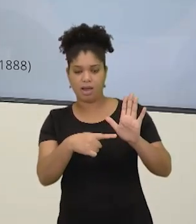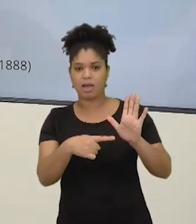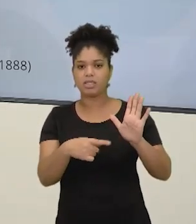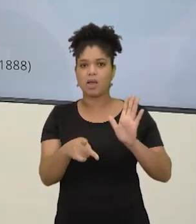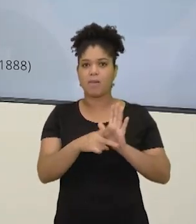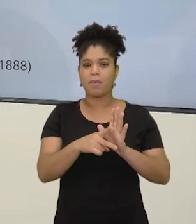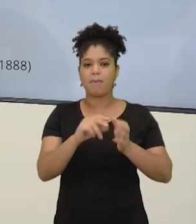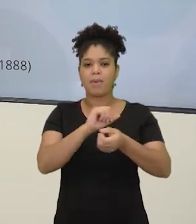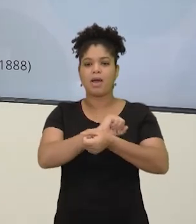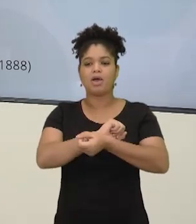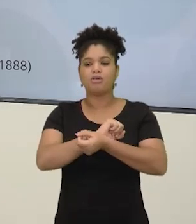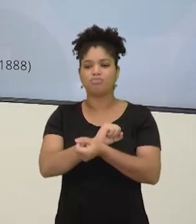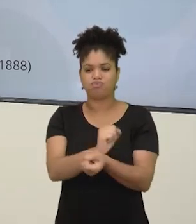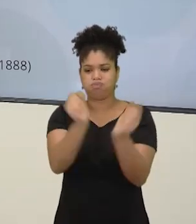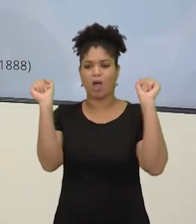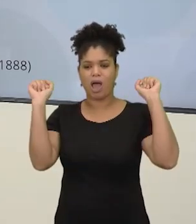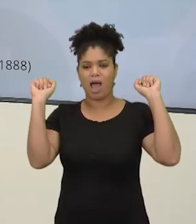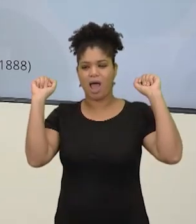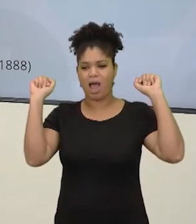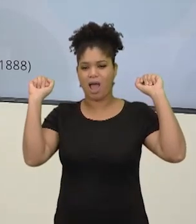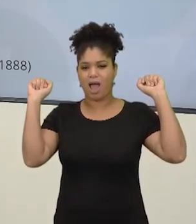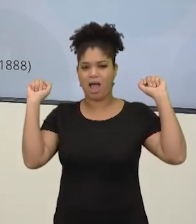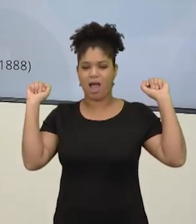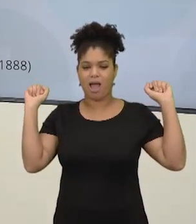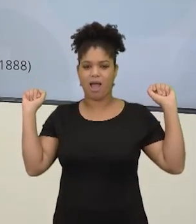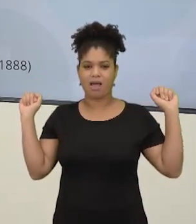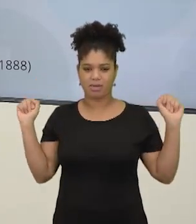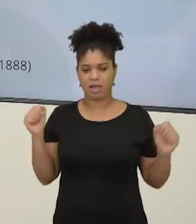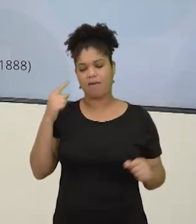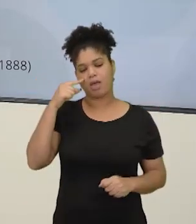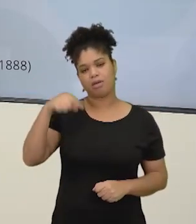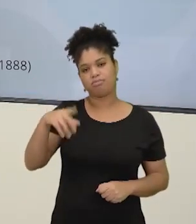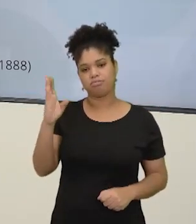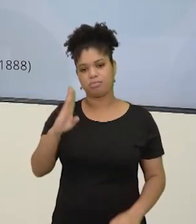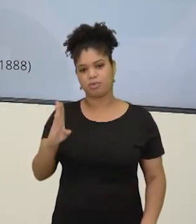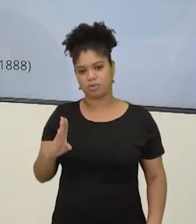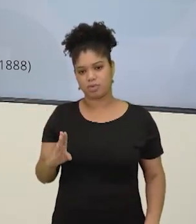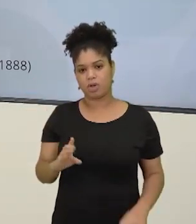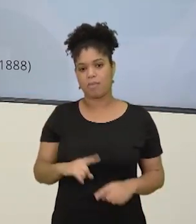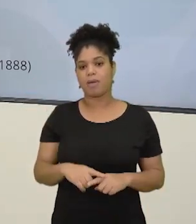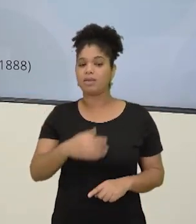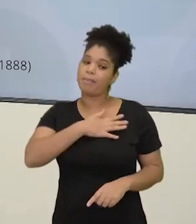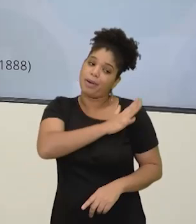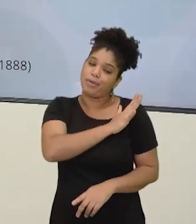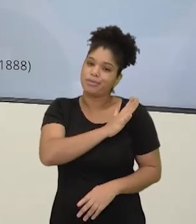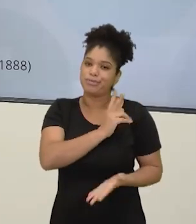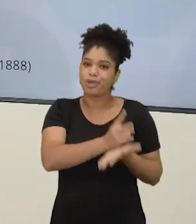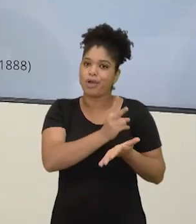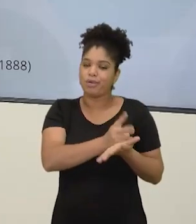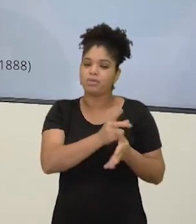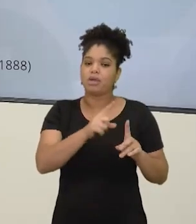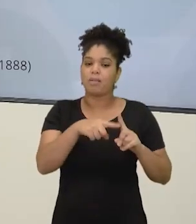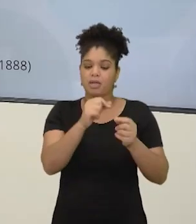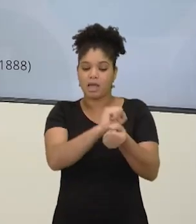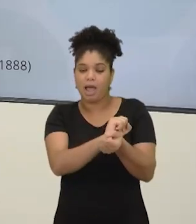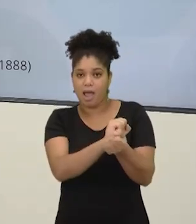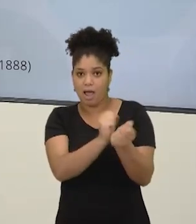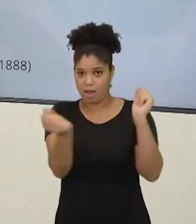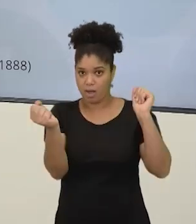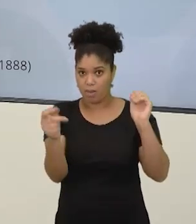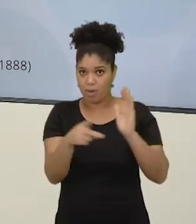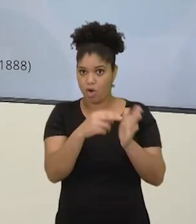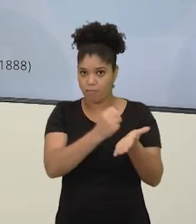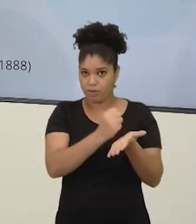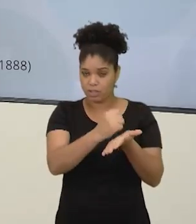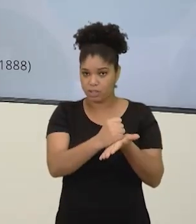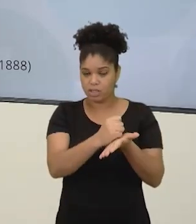paulatinamente terminando com a escravidão no Brasil, não acabando com o preconceito, infelizmente, mas acabando com a escravidão oficial,